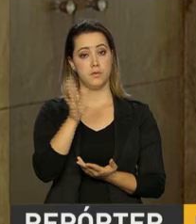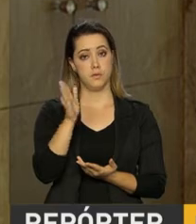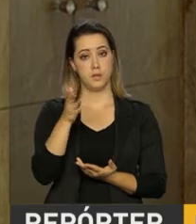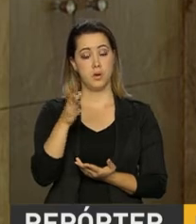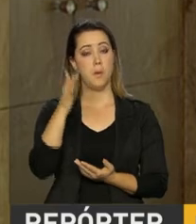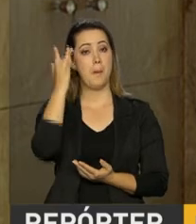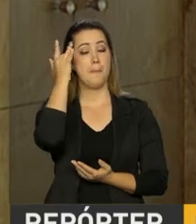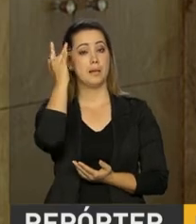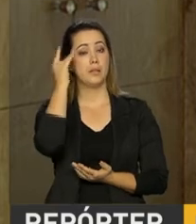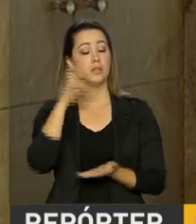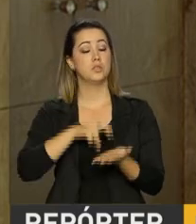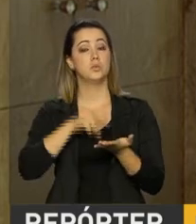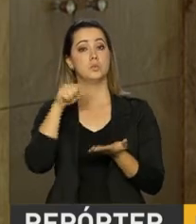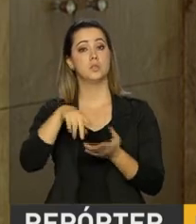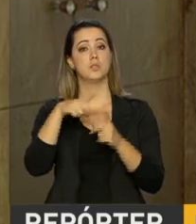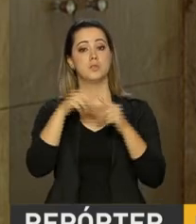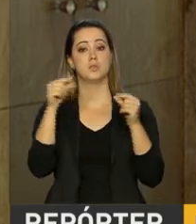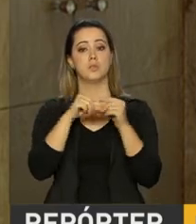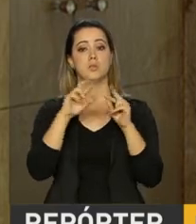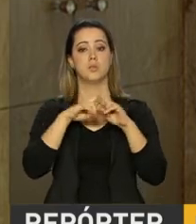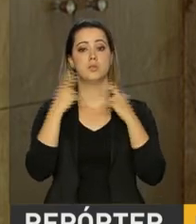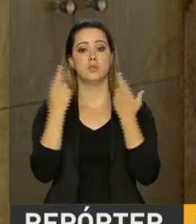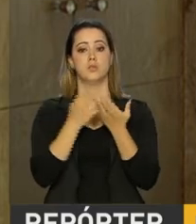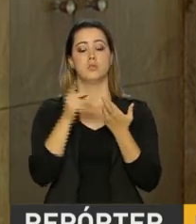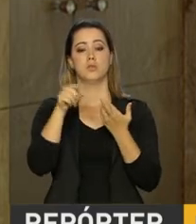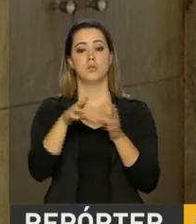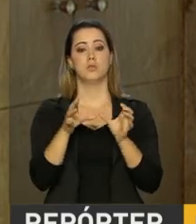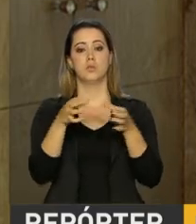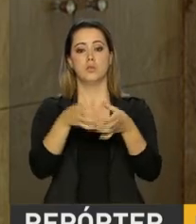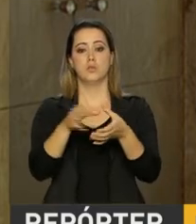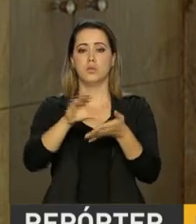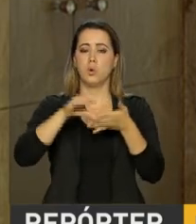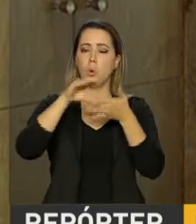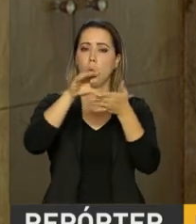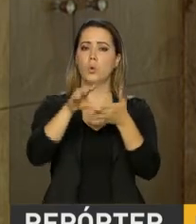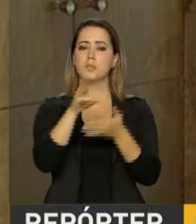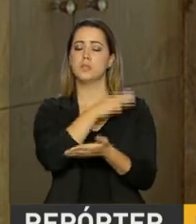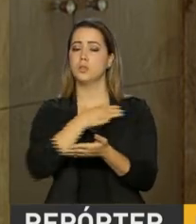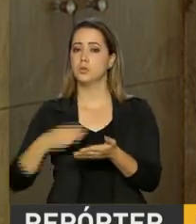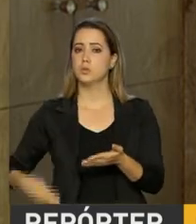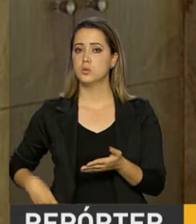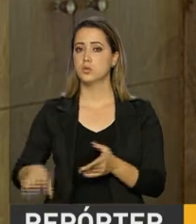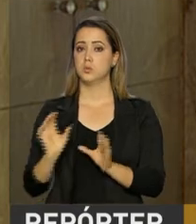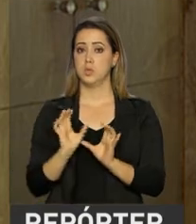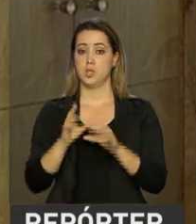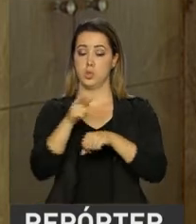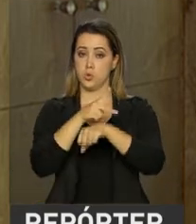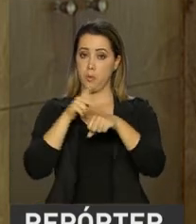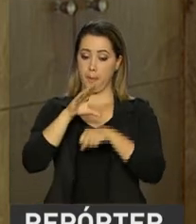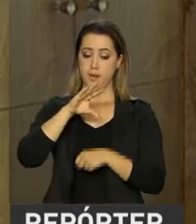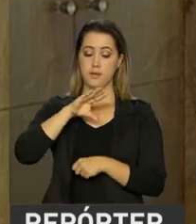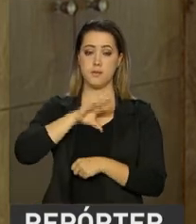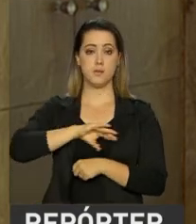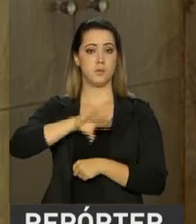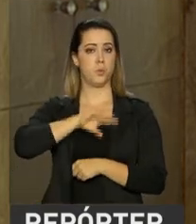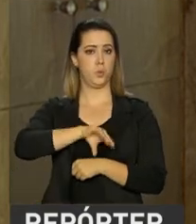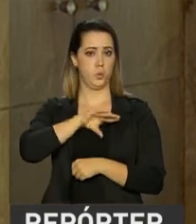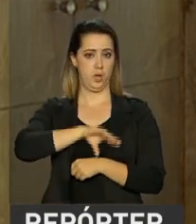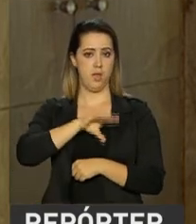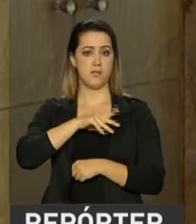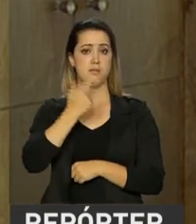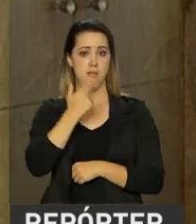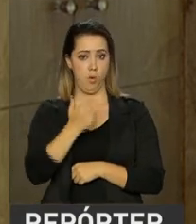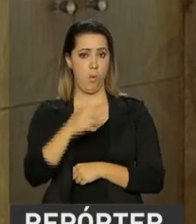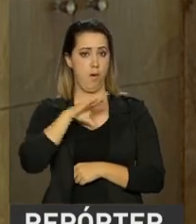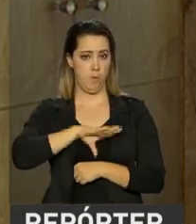era o amanhã de manhã em brasília tem essa reunião do conselho de ministros da cplp comunidade de países de